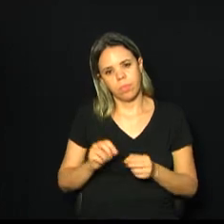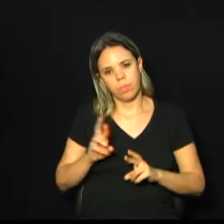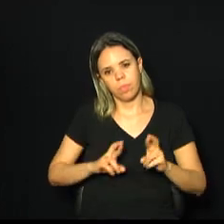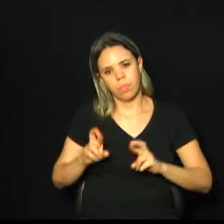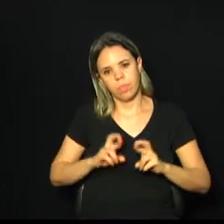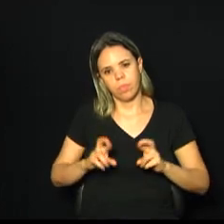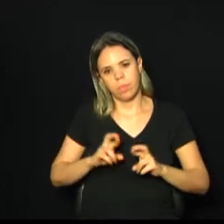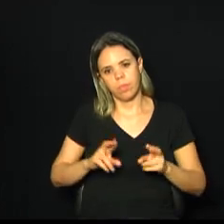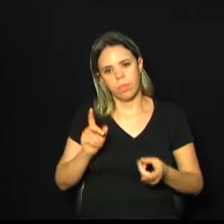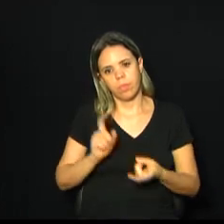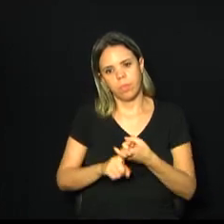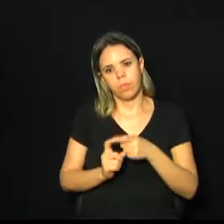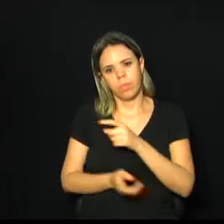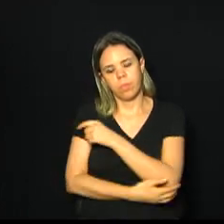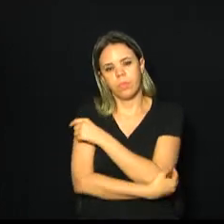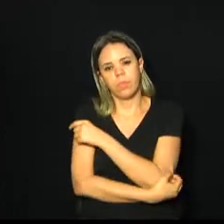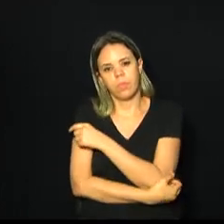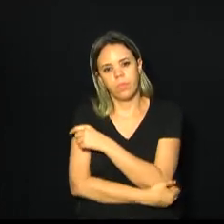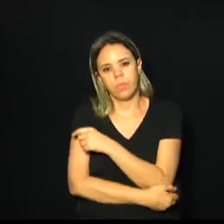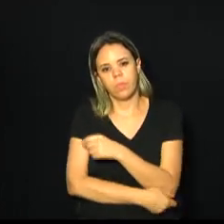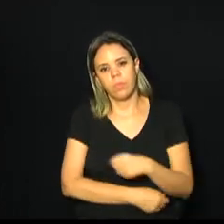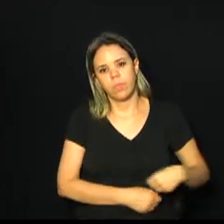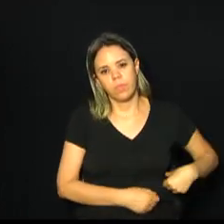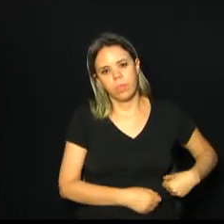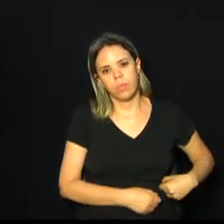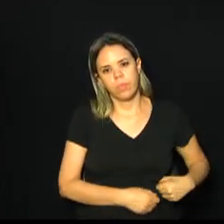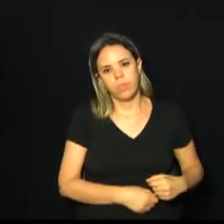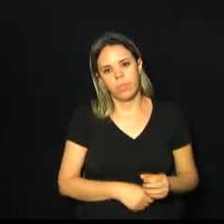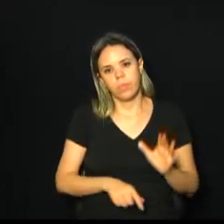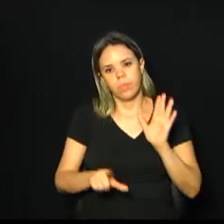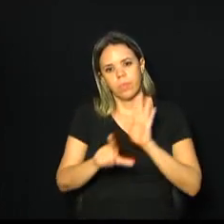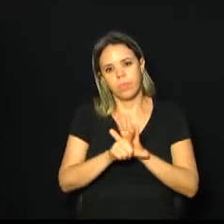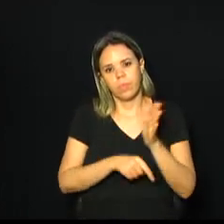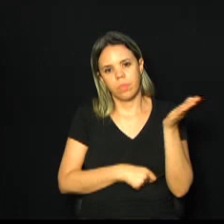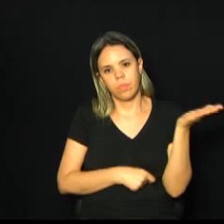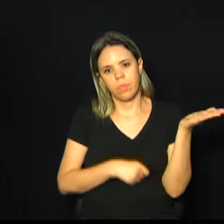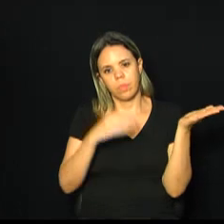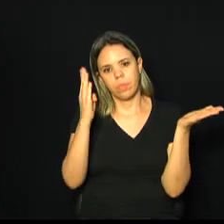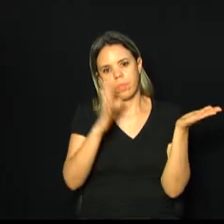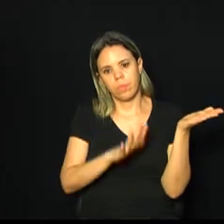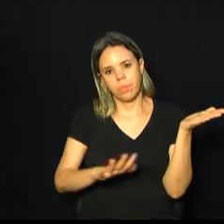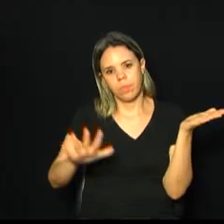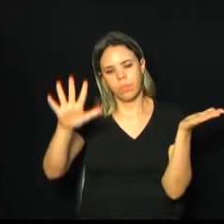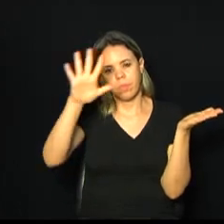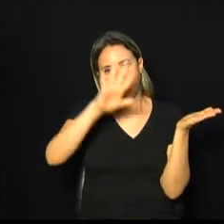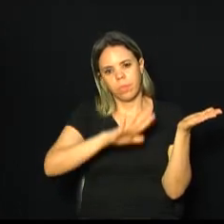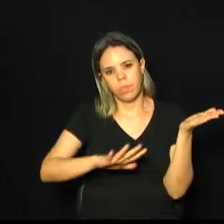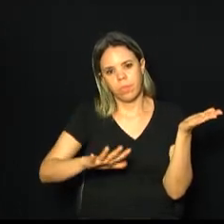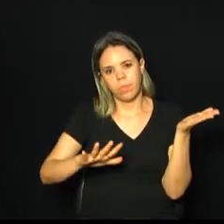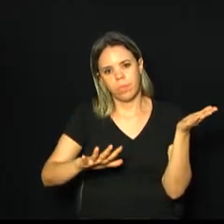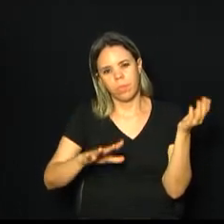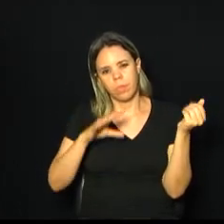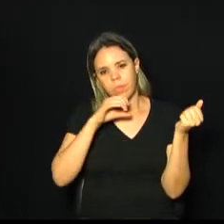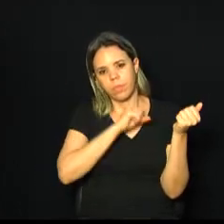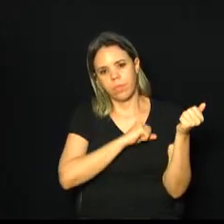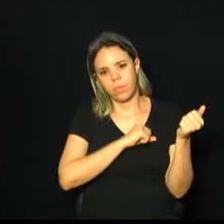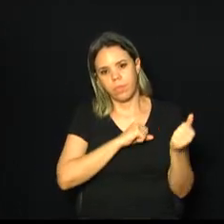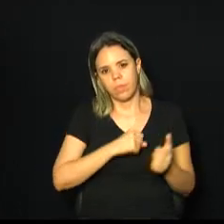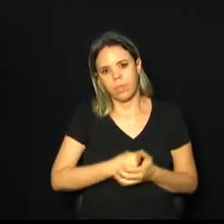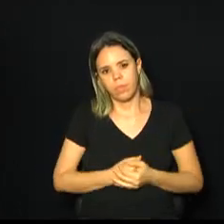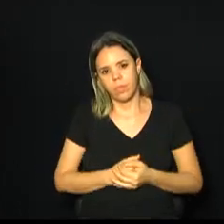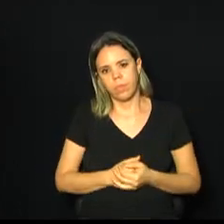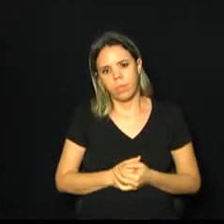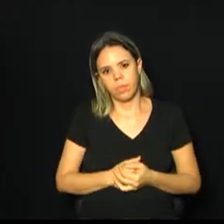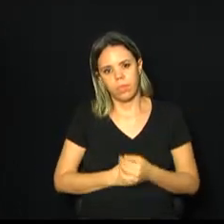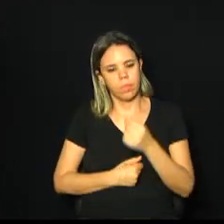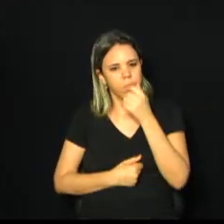e a punição. E aí você jogou uma lei no Brasil inteiro de uma forma muito rápida.